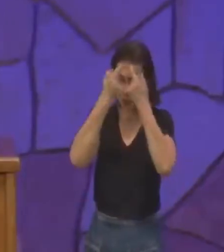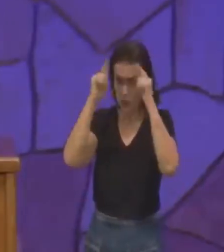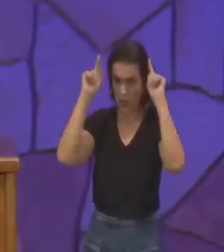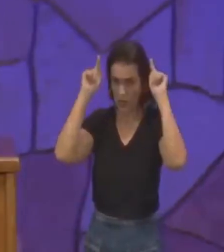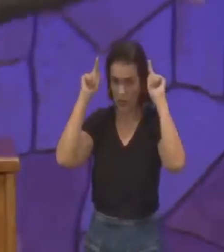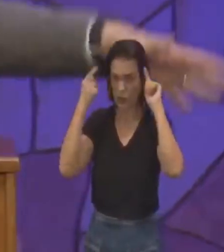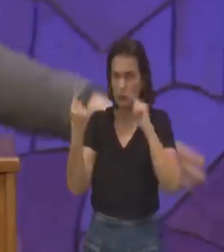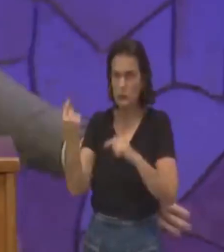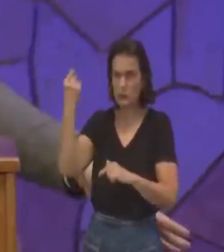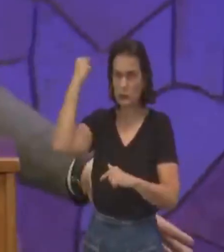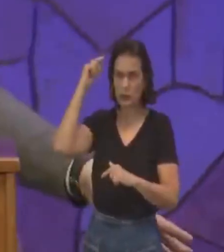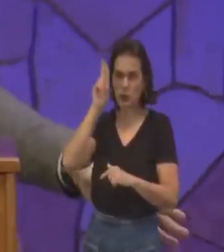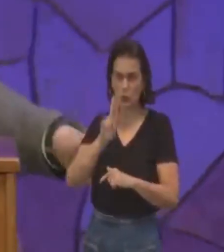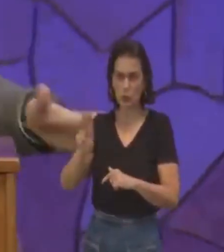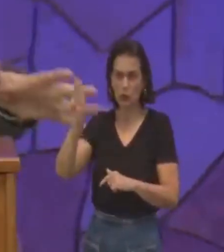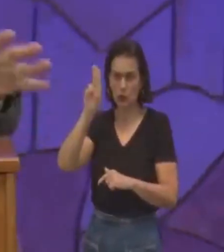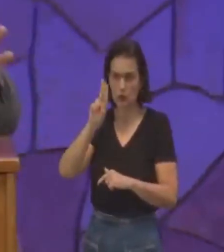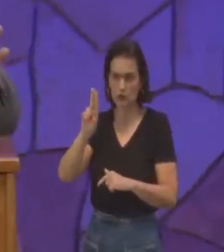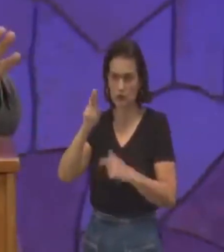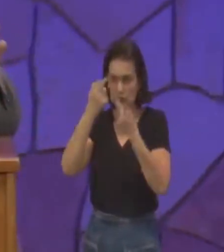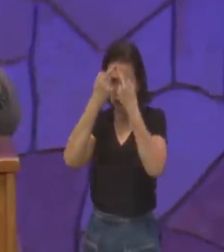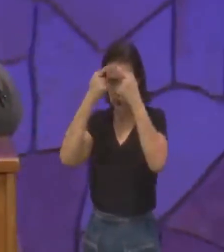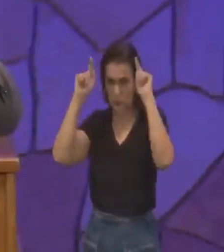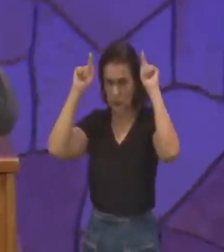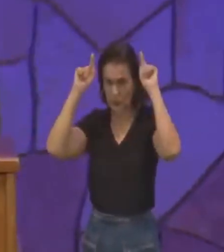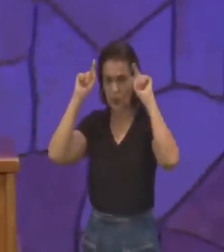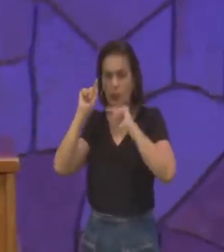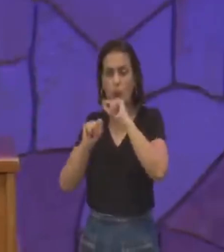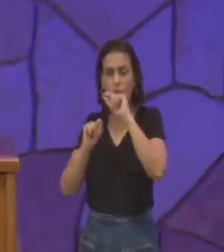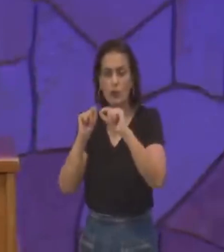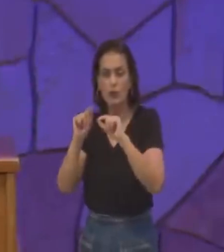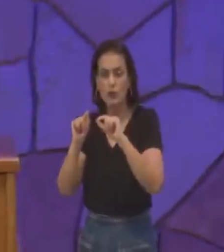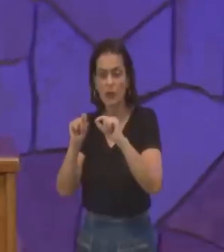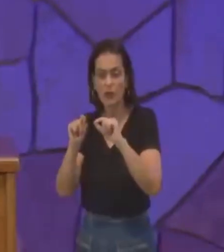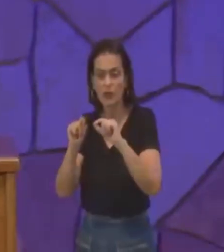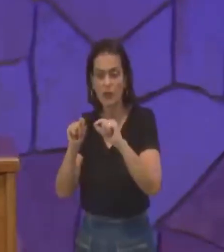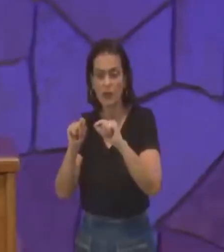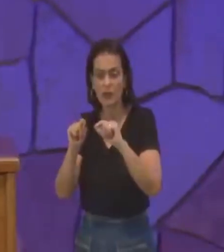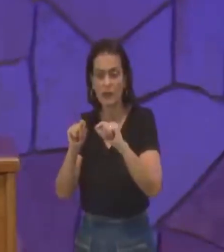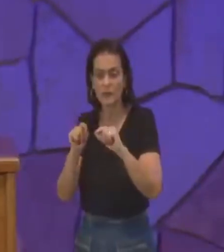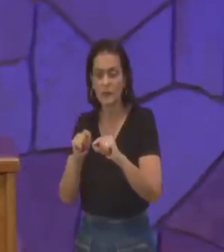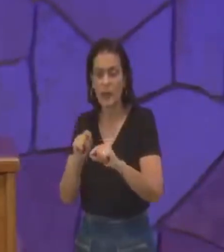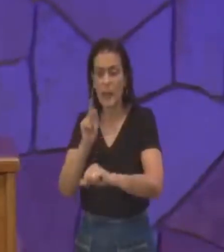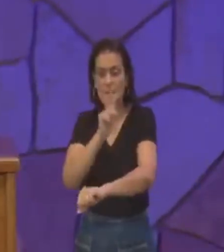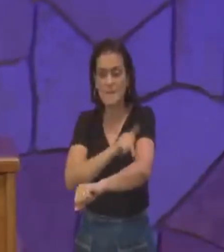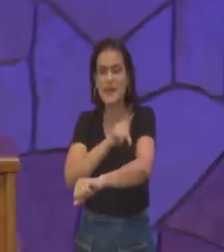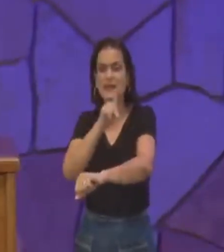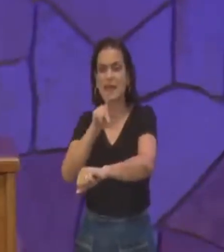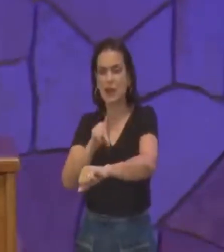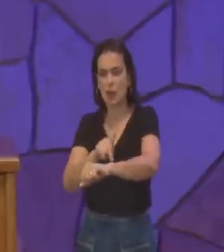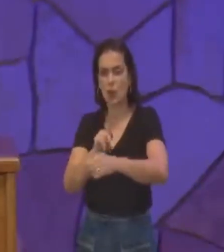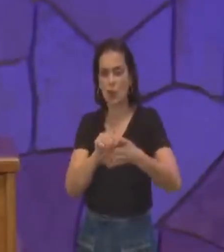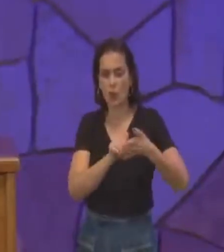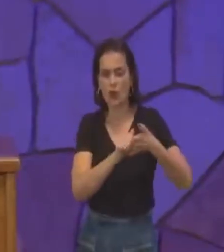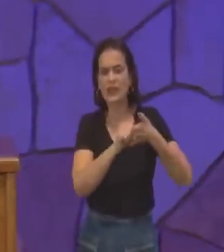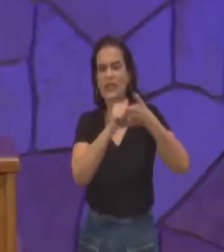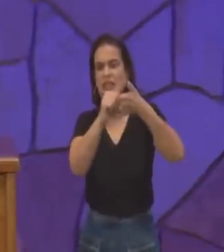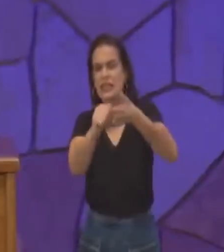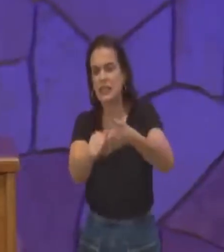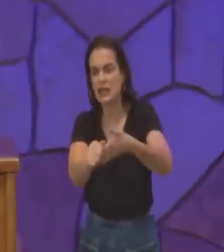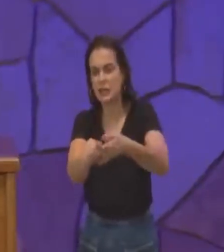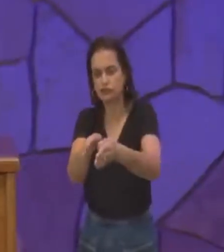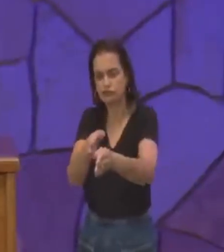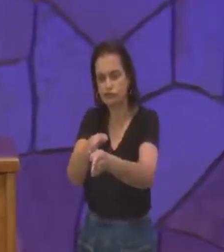utilizavam lá atrás, naquele período da Grécia clássica, quando eles diziam que os pedagogos conduzem,